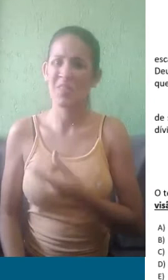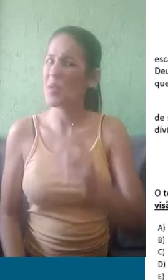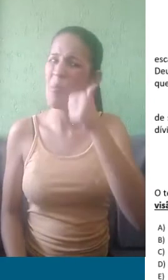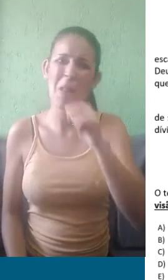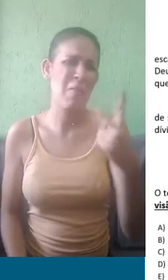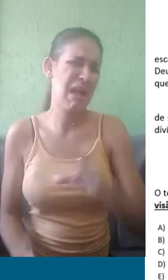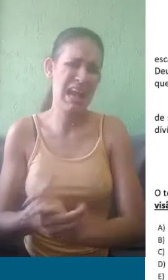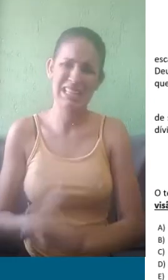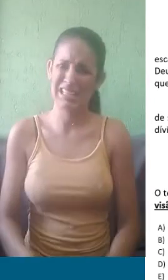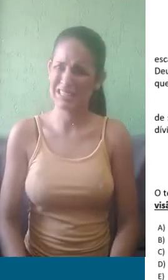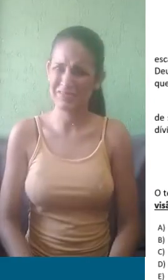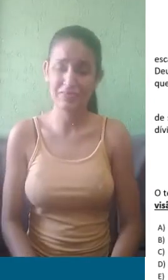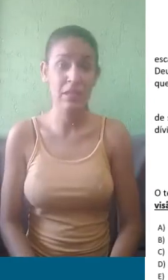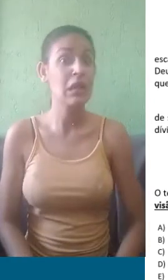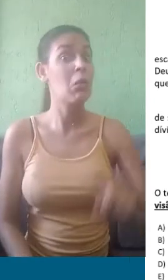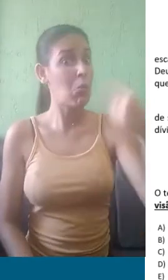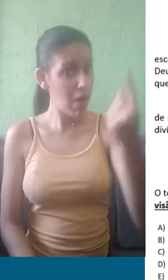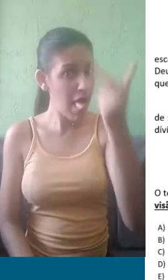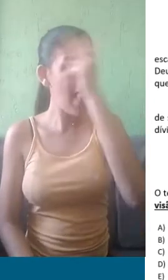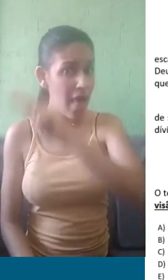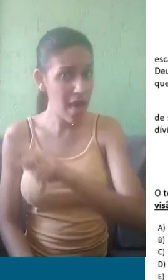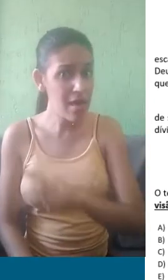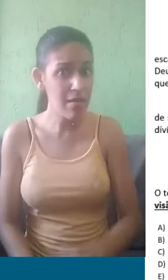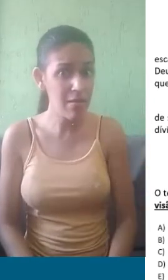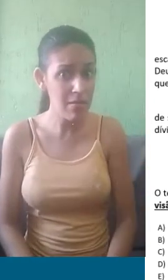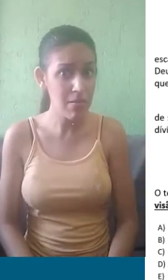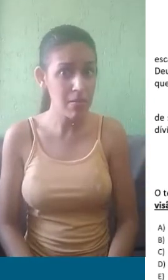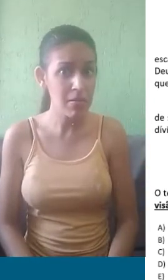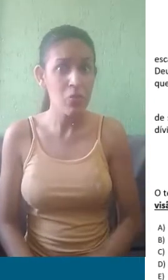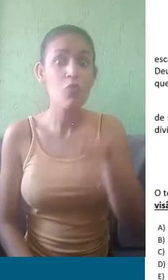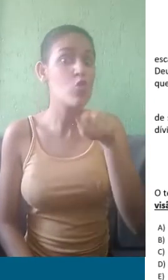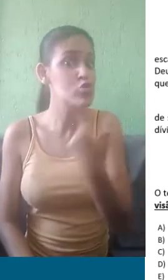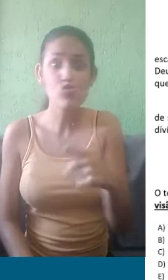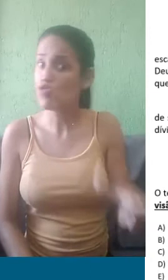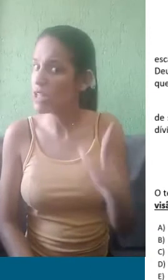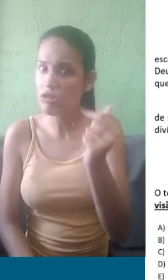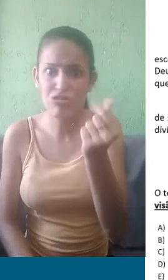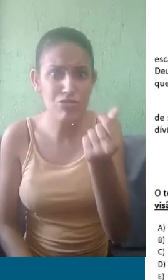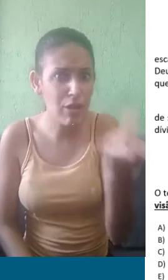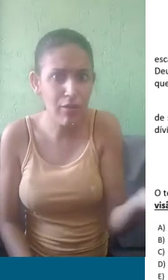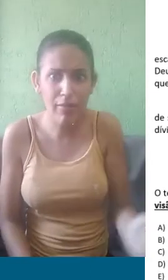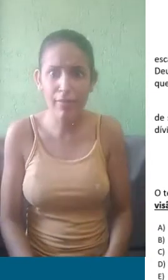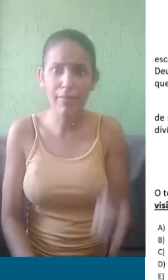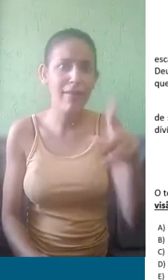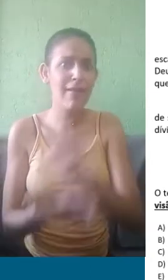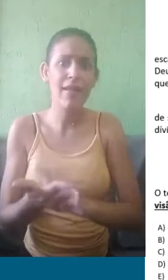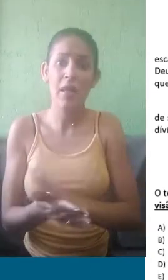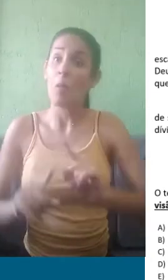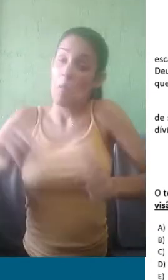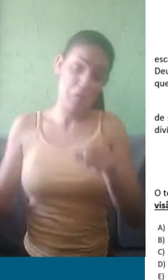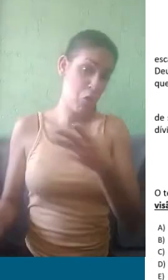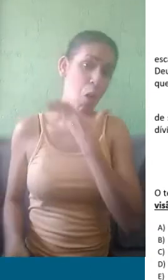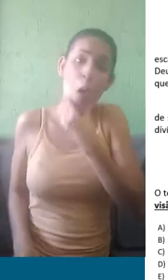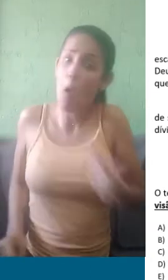com quem a gente se case. Depois, lembra-te que apenas começas e não tens ainda onde cair morto. Enfim, és